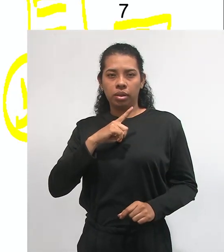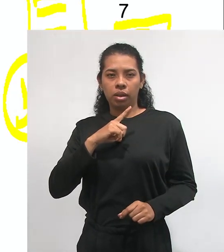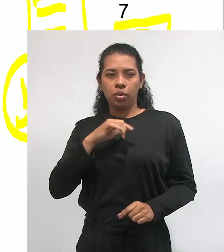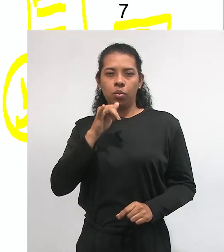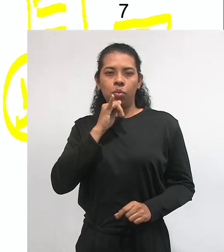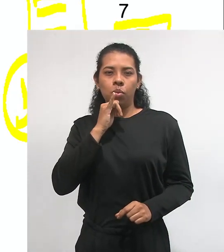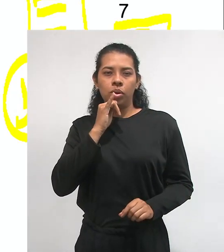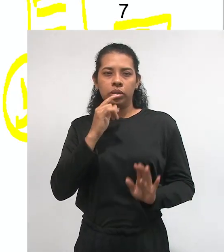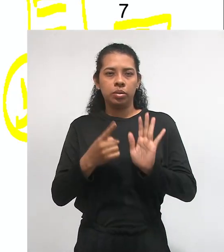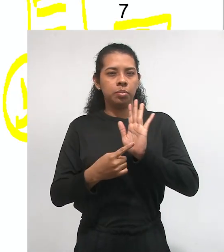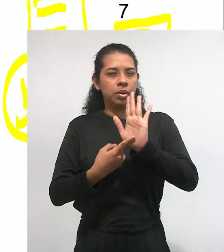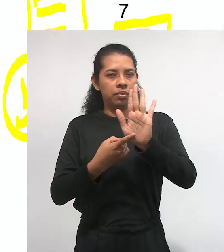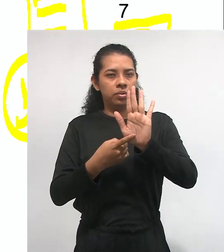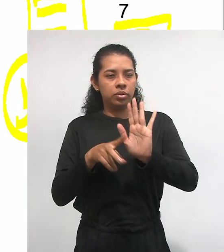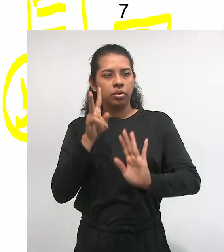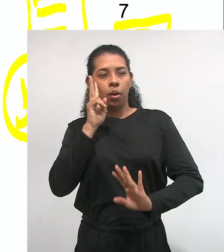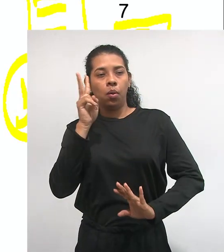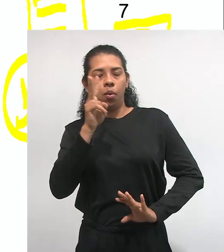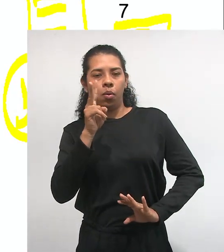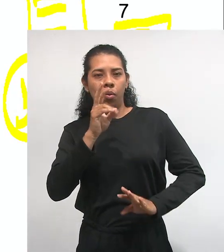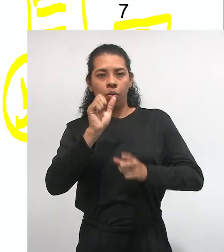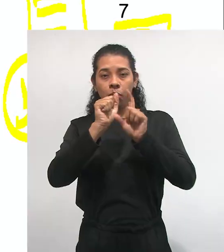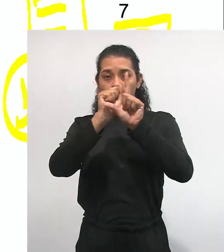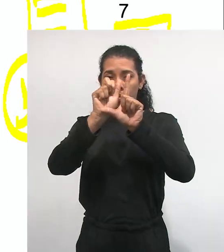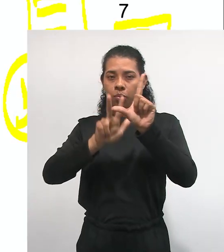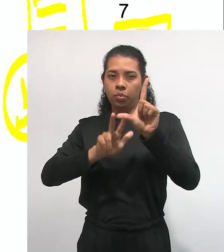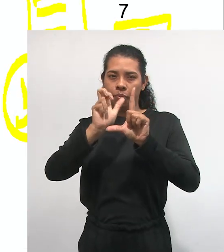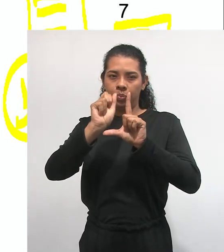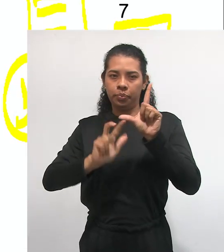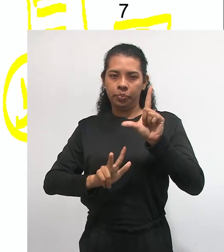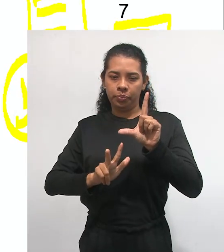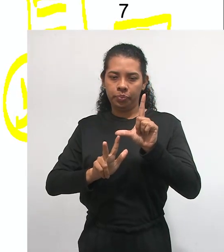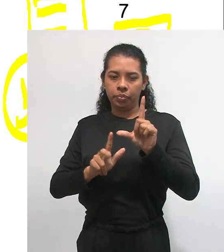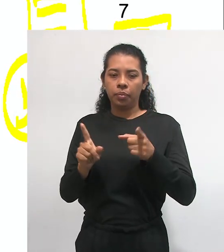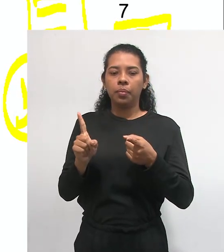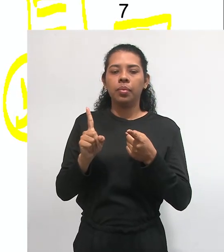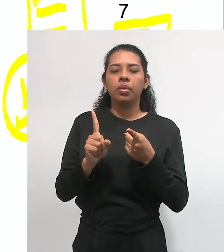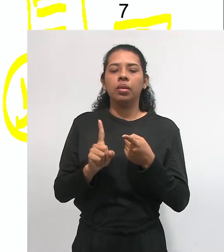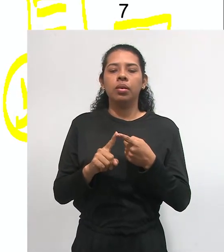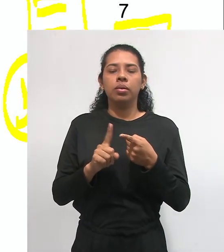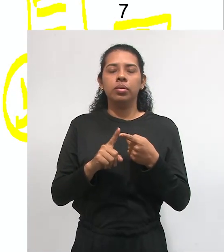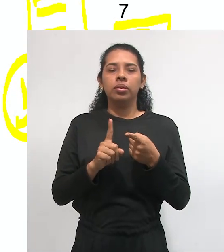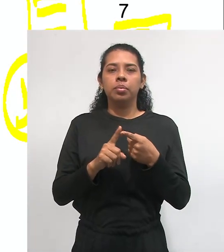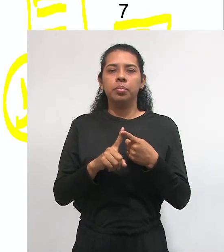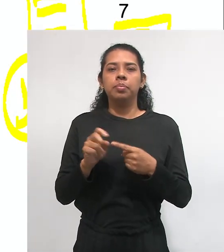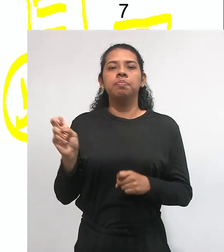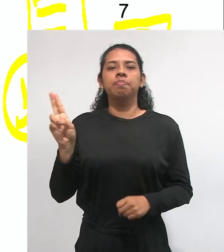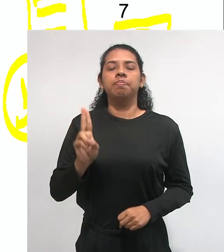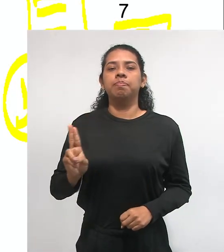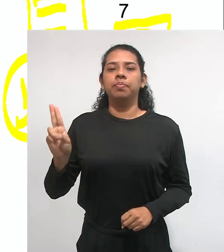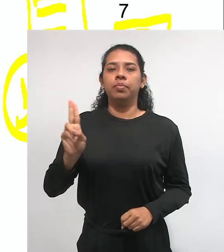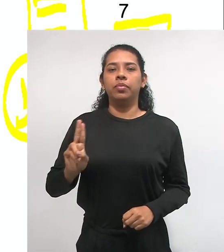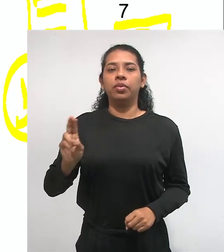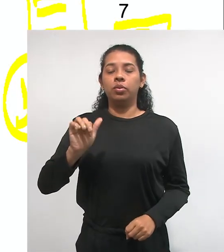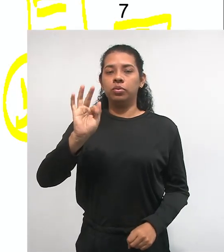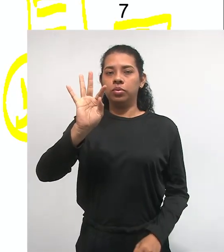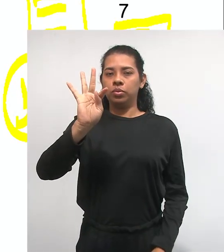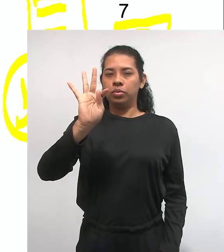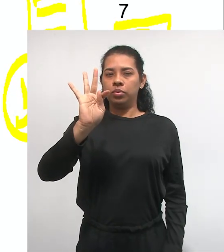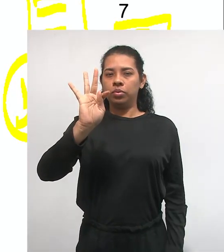ali na sua planilha. Você vai ter ali, usar de alguma forma, esse